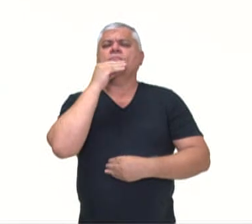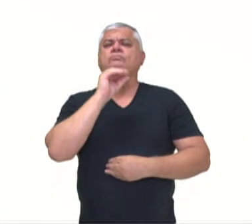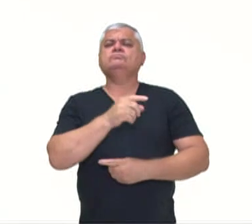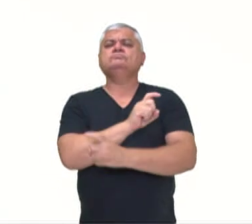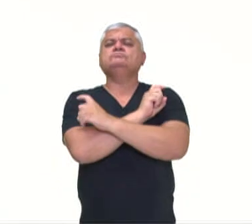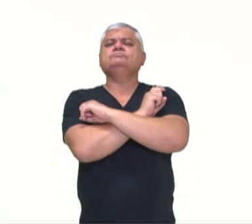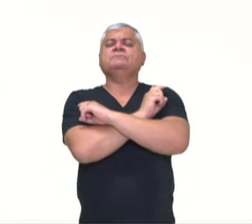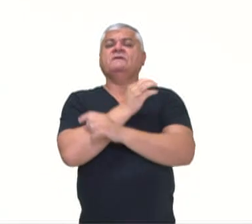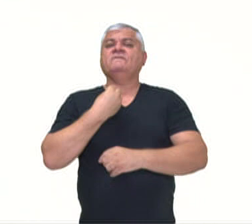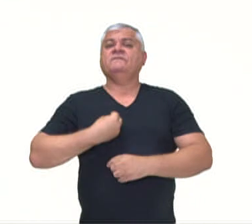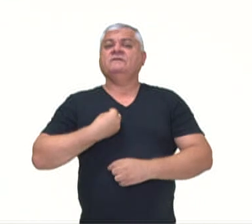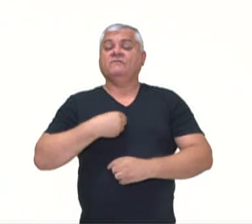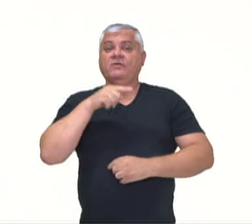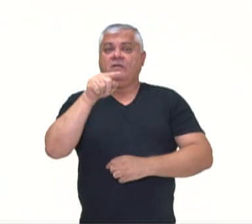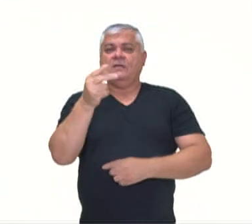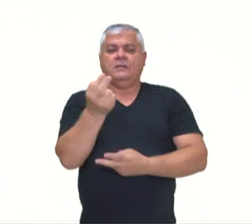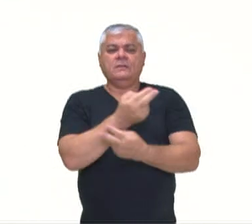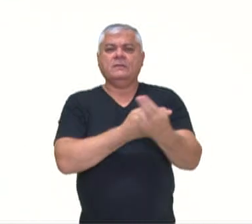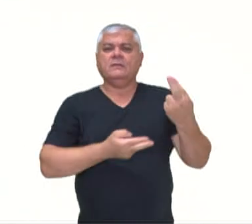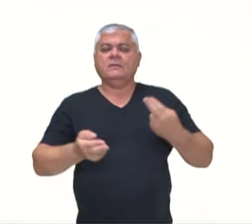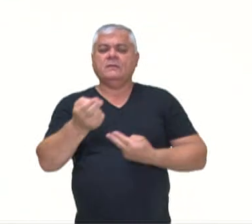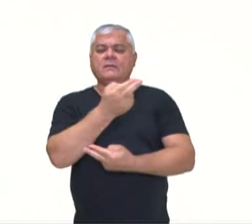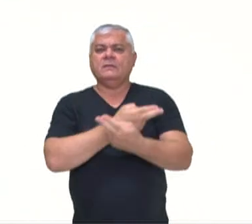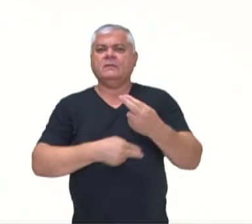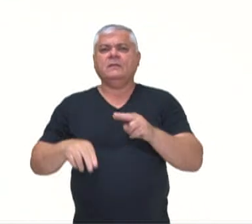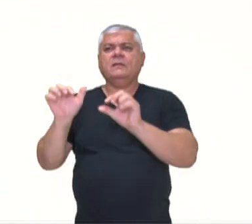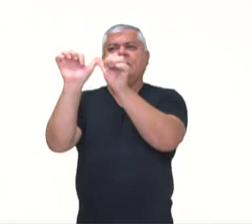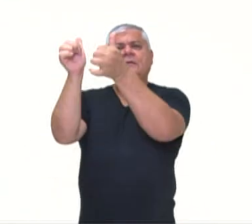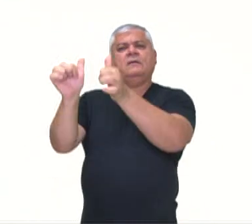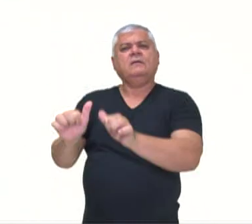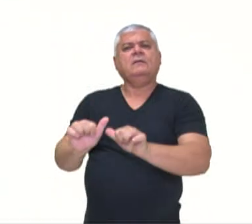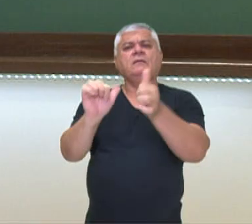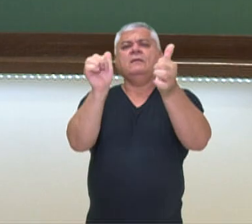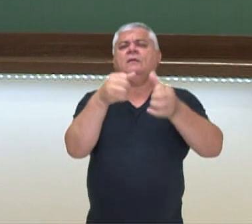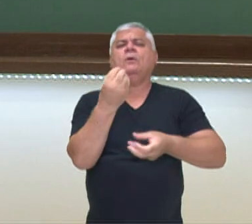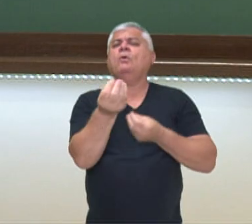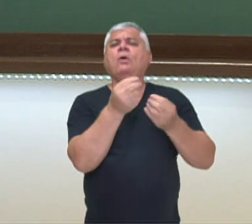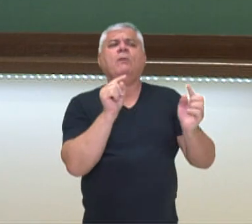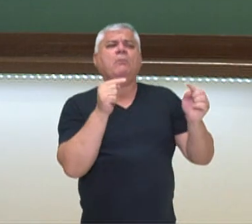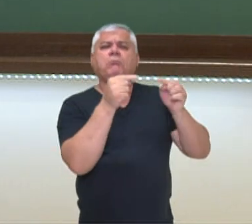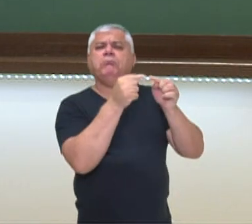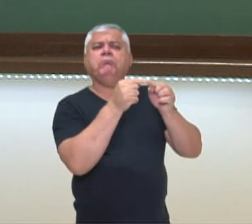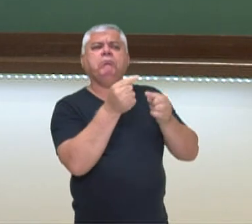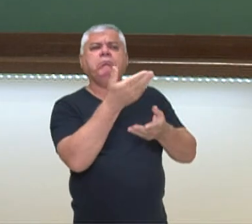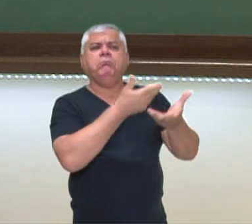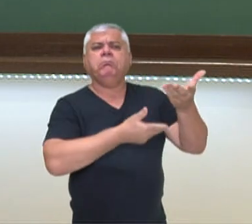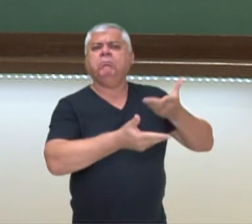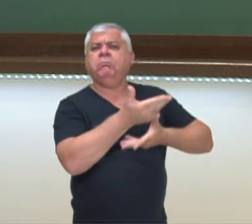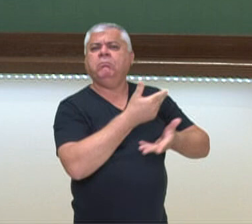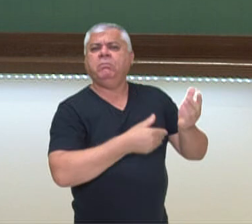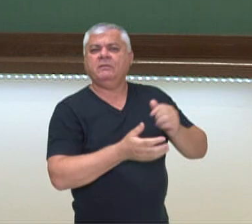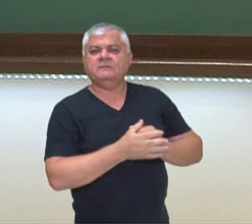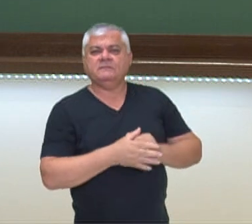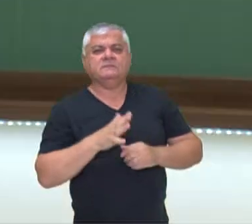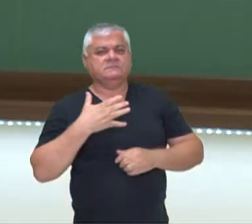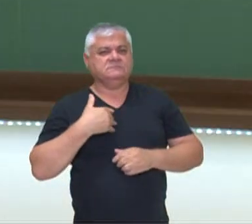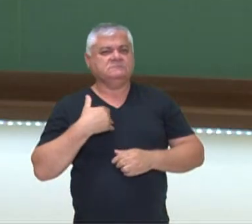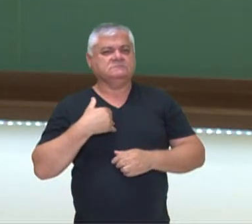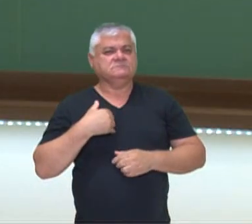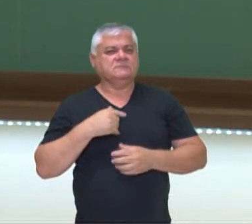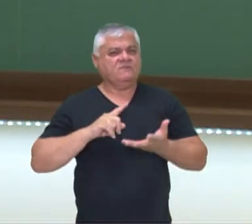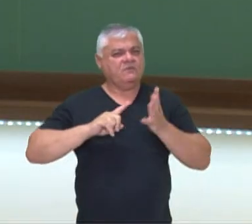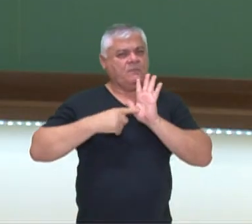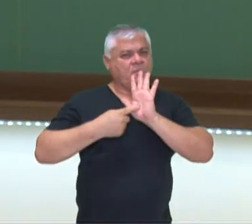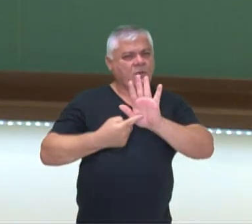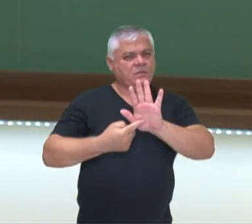deus vivo, ele se relacionava com os outros deuses. Qual que era a relação que ele tinha com outros? Eu dou uma dica aqui para vocês